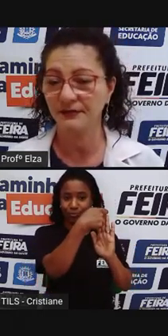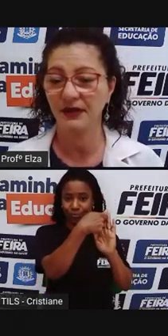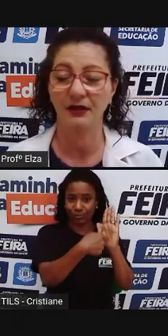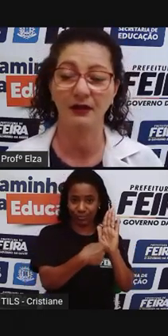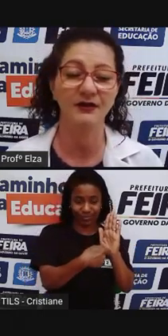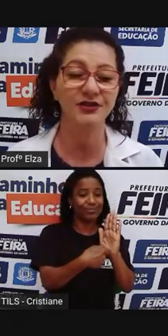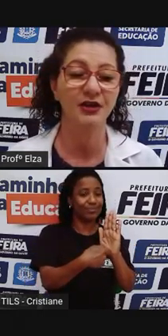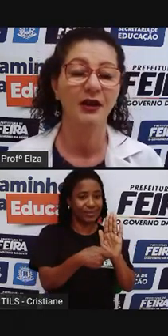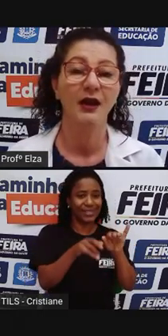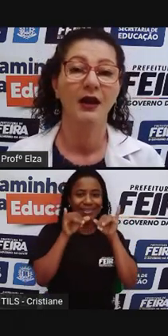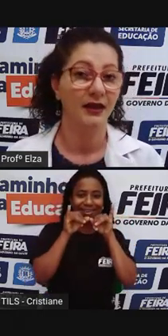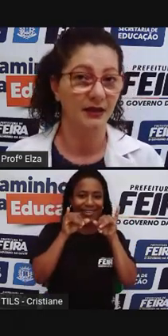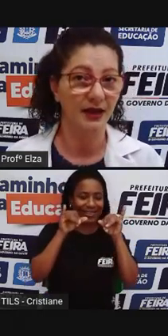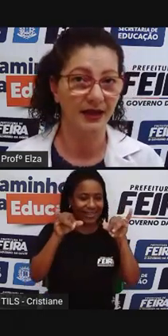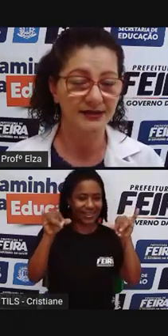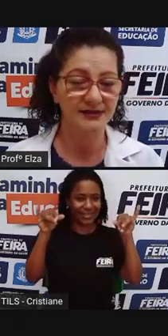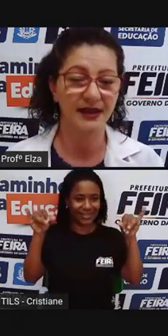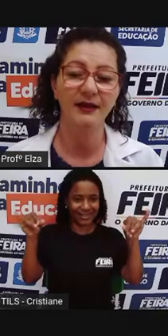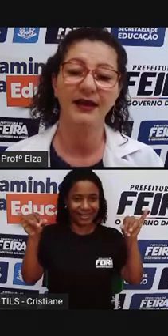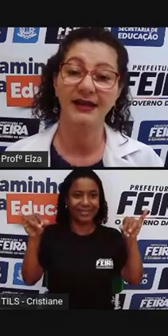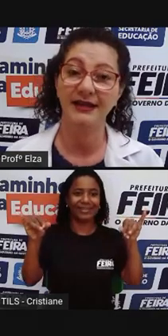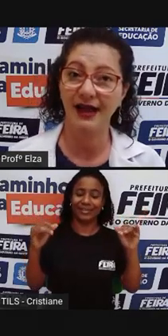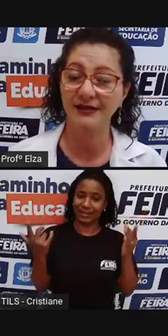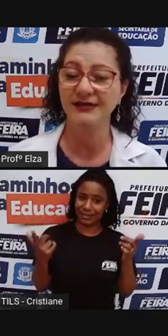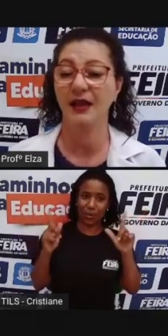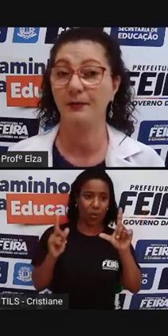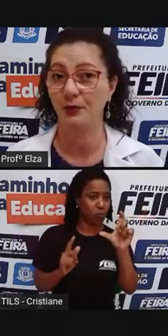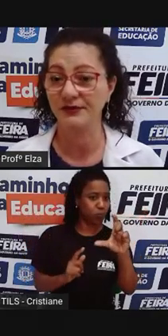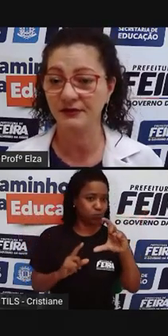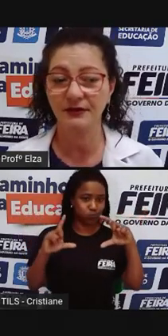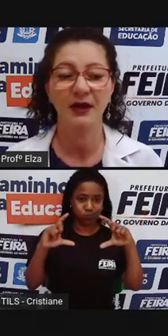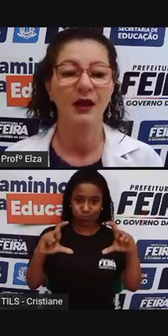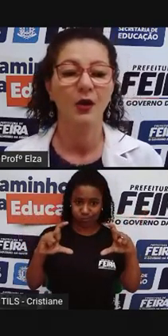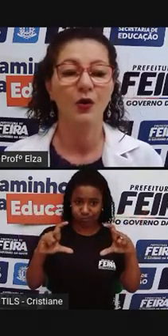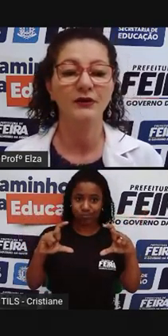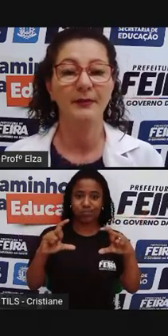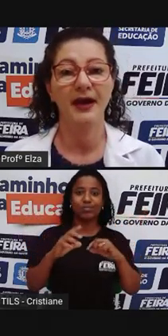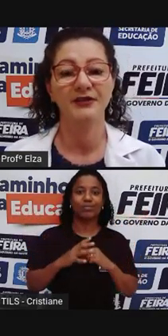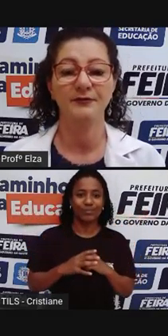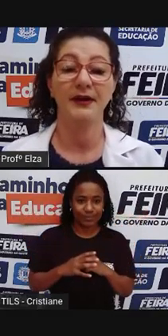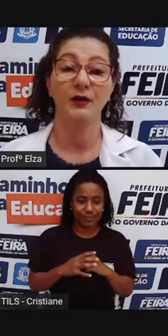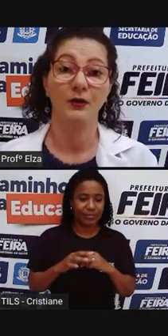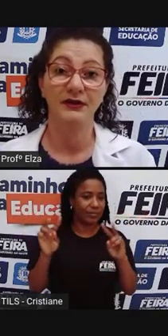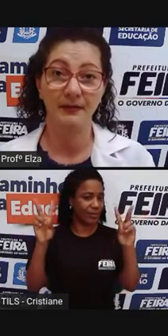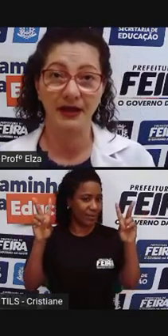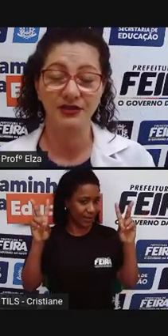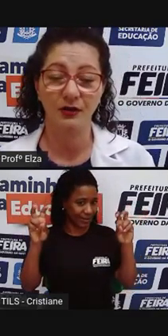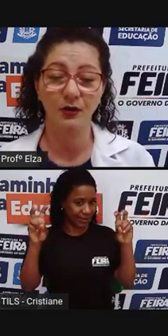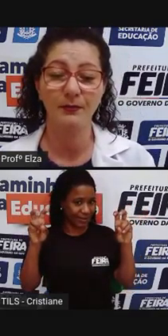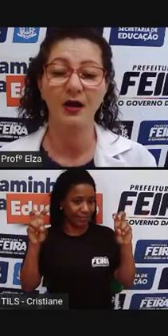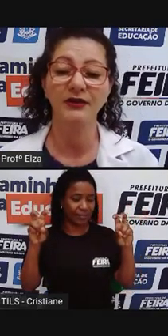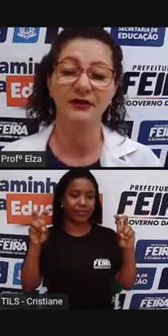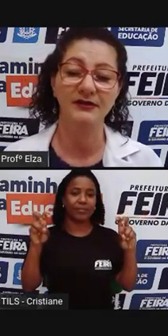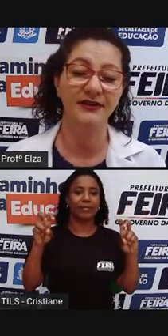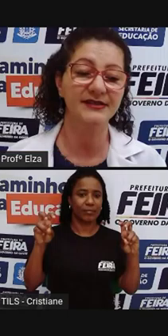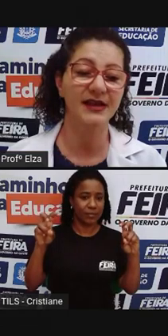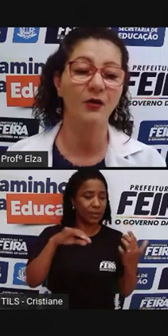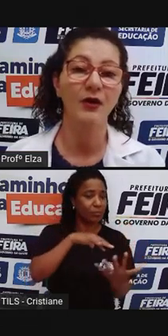poster em inglês, né? Cartaz é poster, com temática